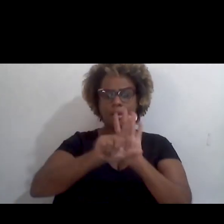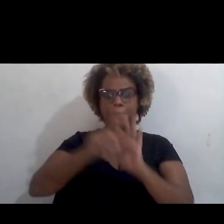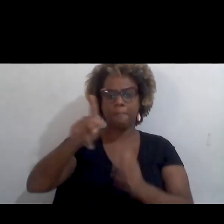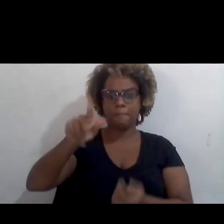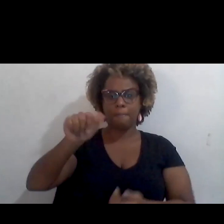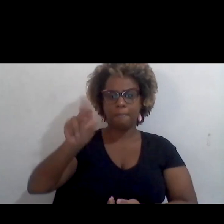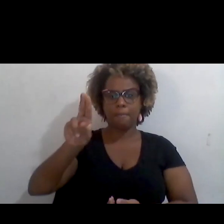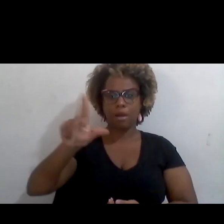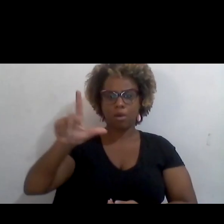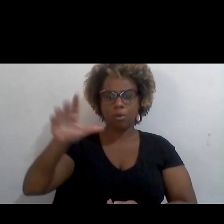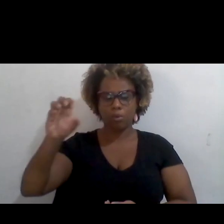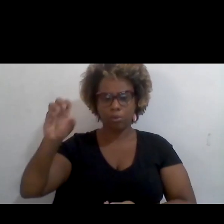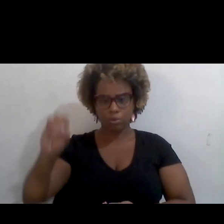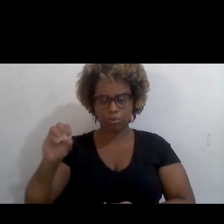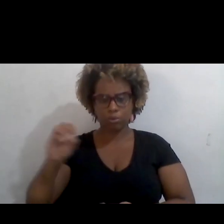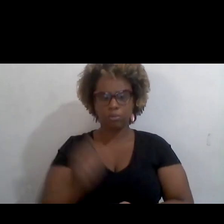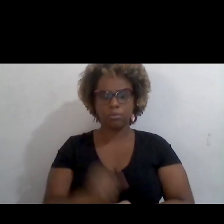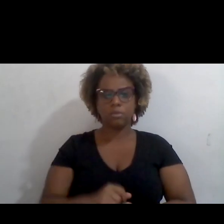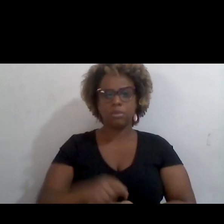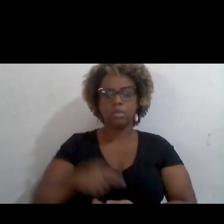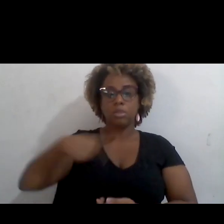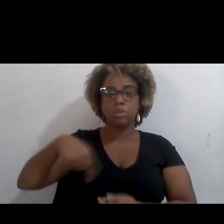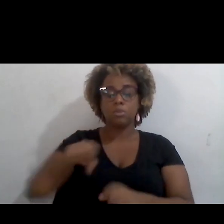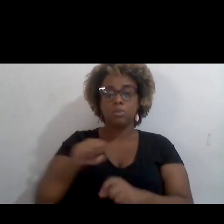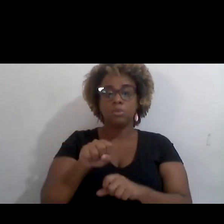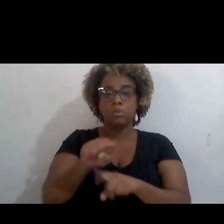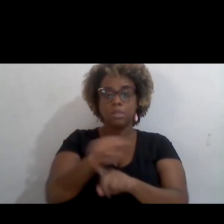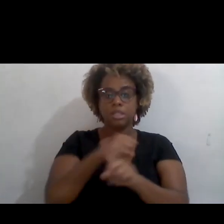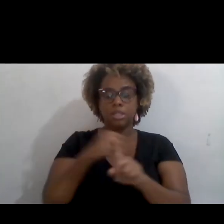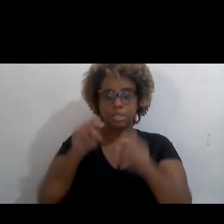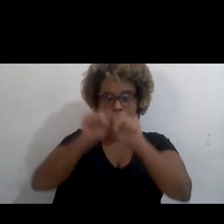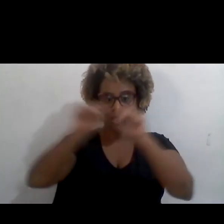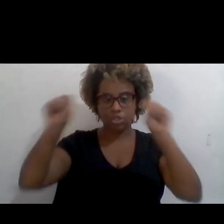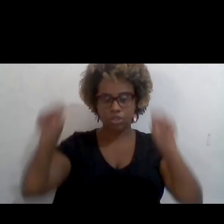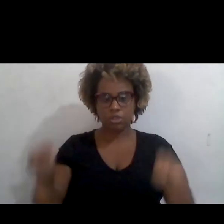são, dentro do Sistema Nacional de Cultura, de certa forma, anomalias, porque elas